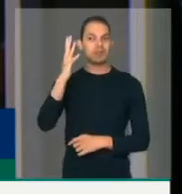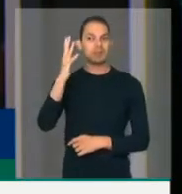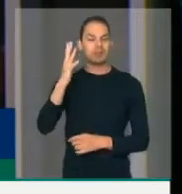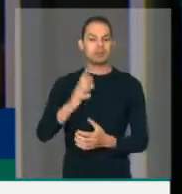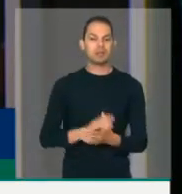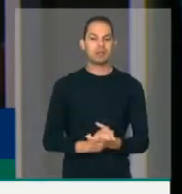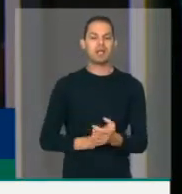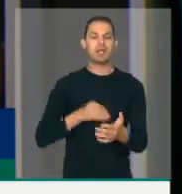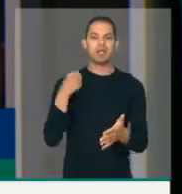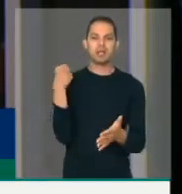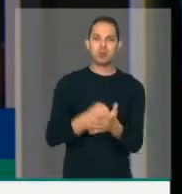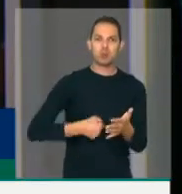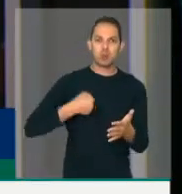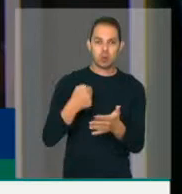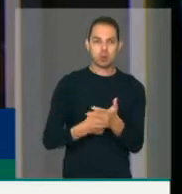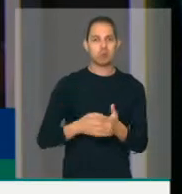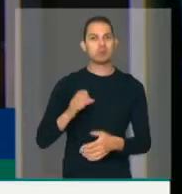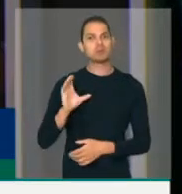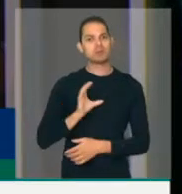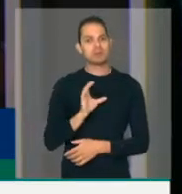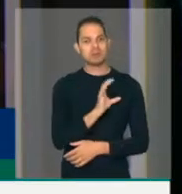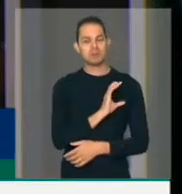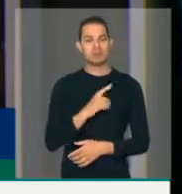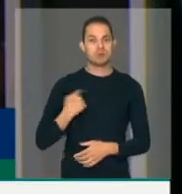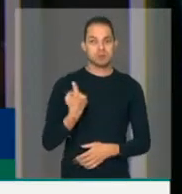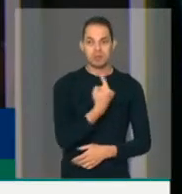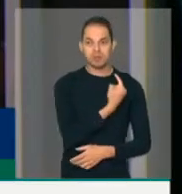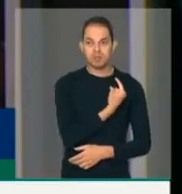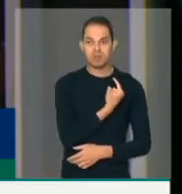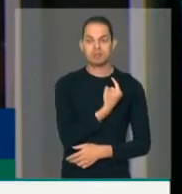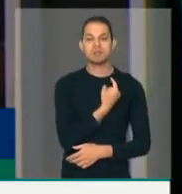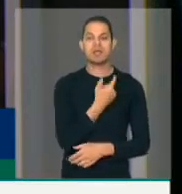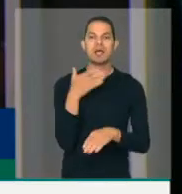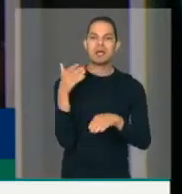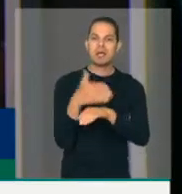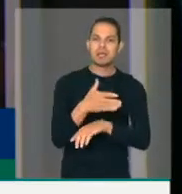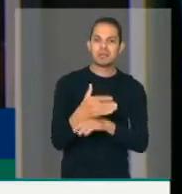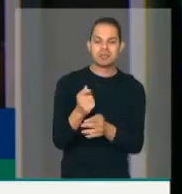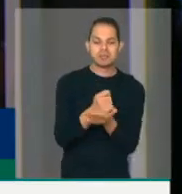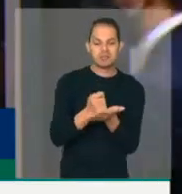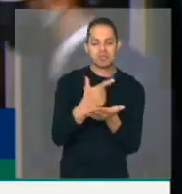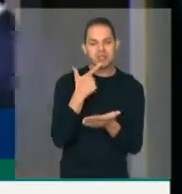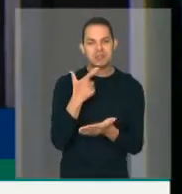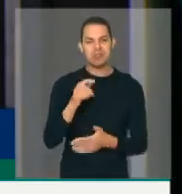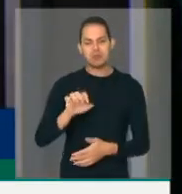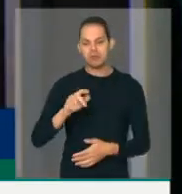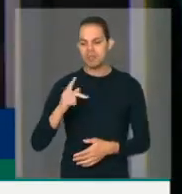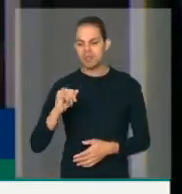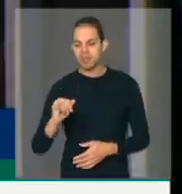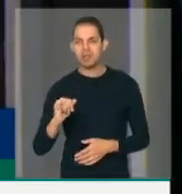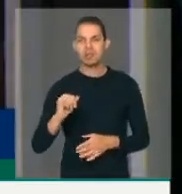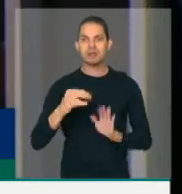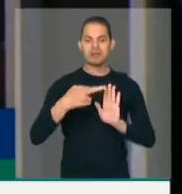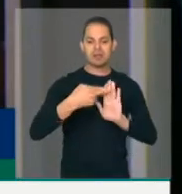através da luta da nossa comissão, em termos de acesso a medicações, EPIs,